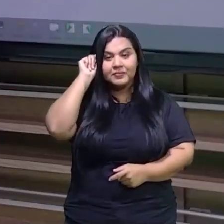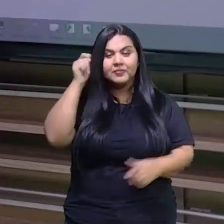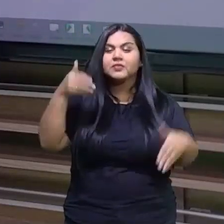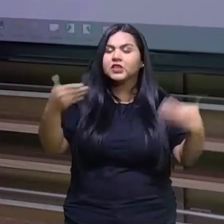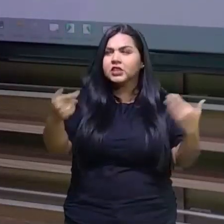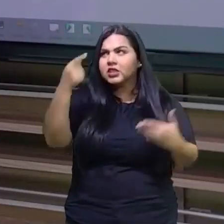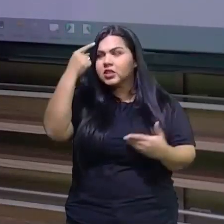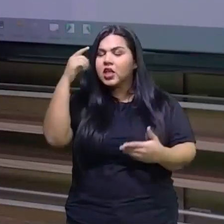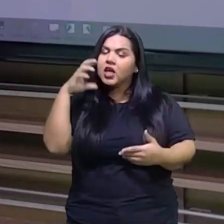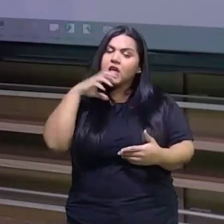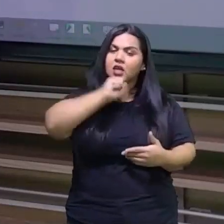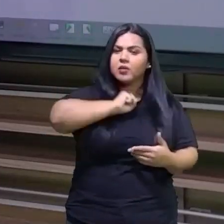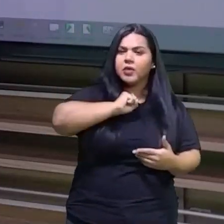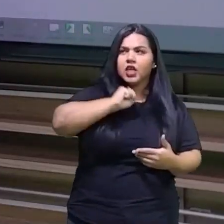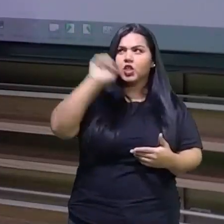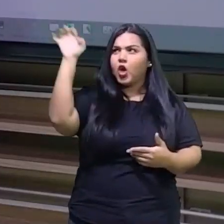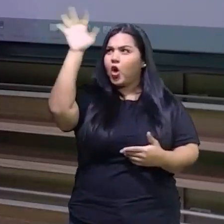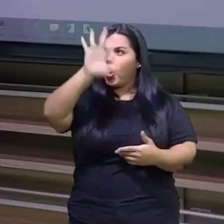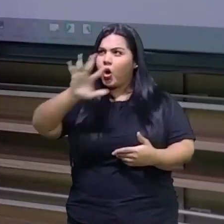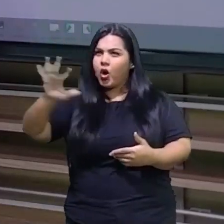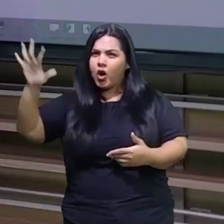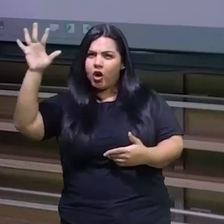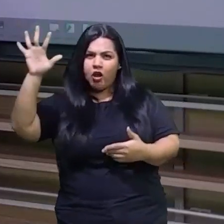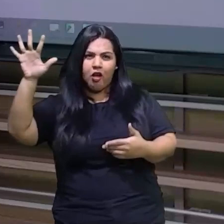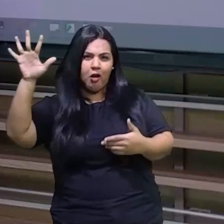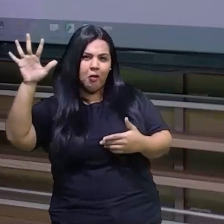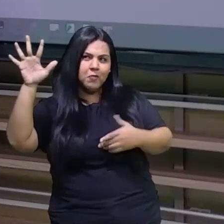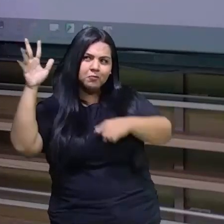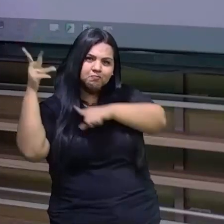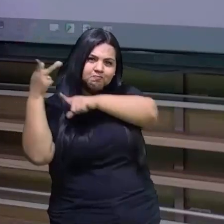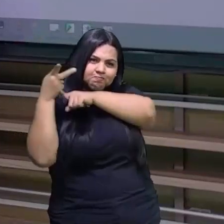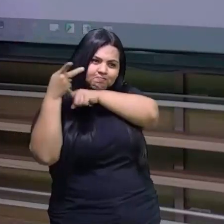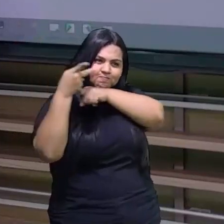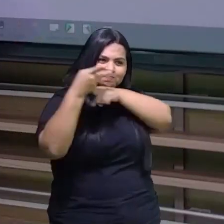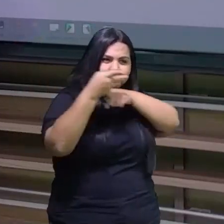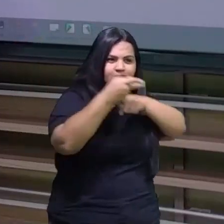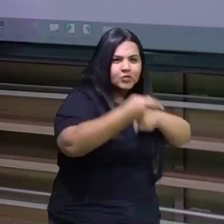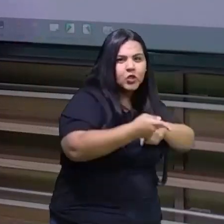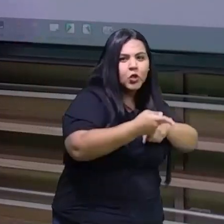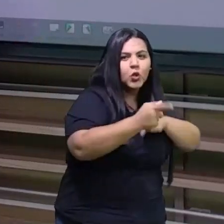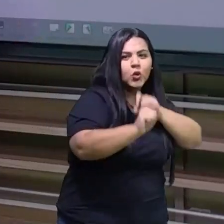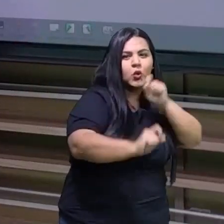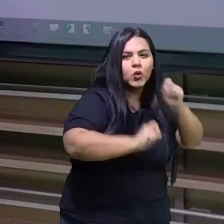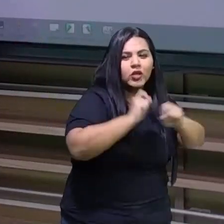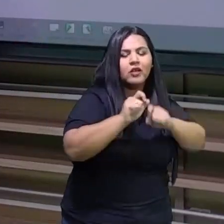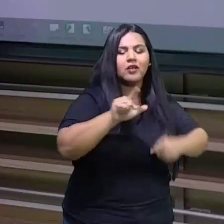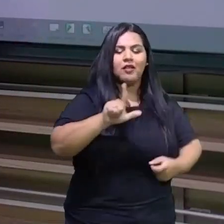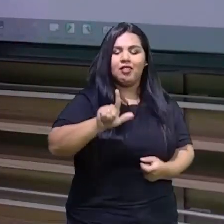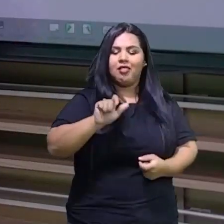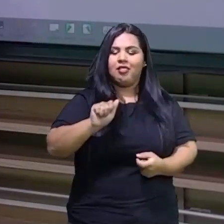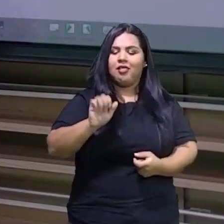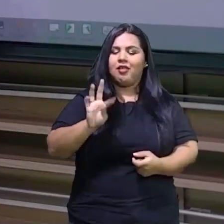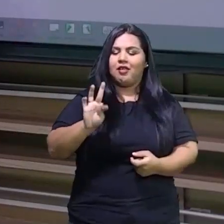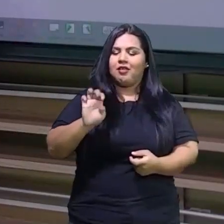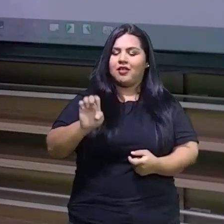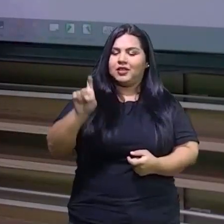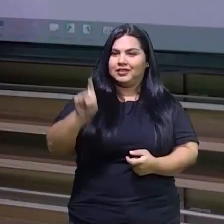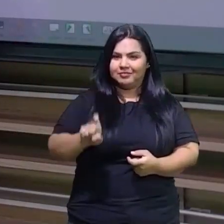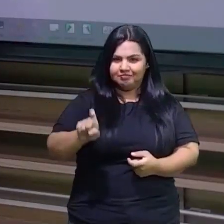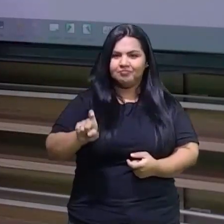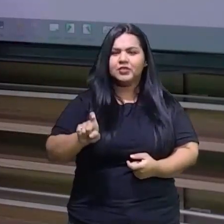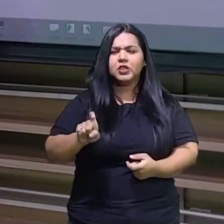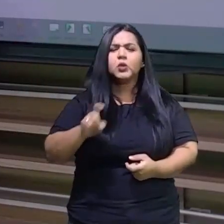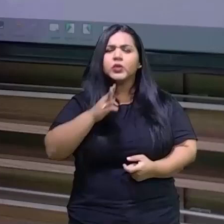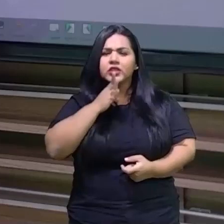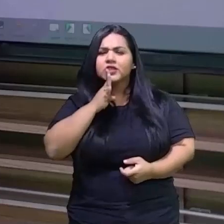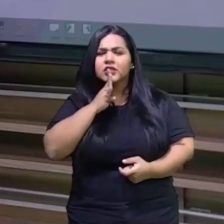aí, de repente, a Europa inteira começa a procurar pelo látex. É o nome do produto. Látex,